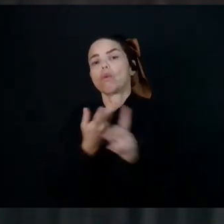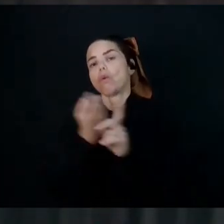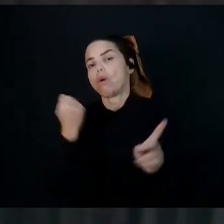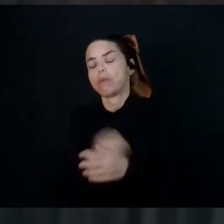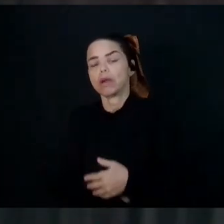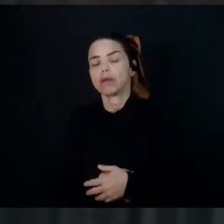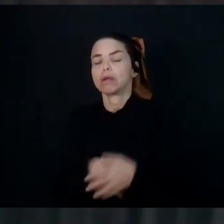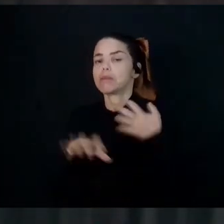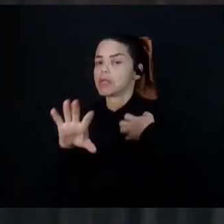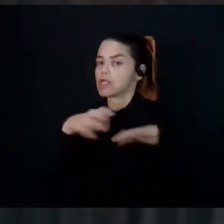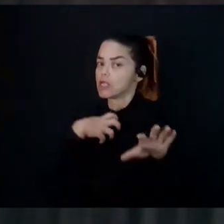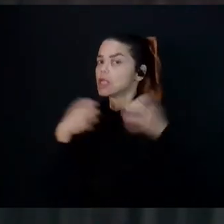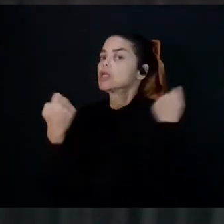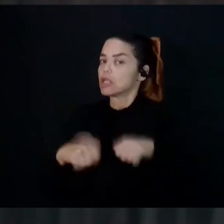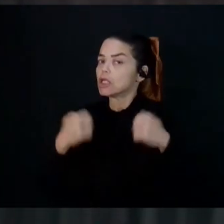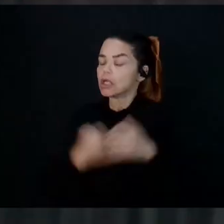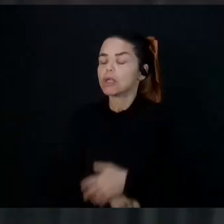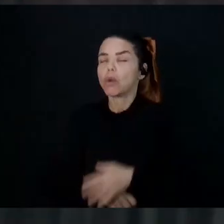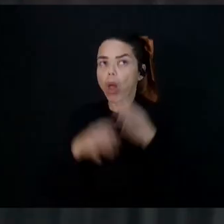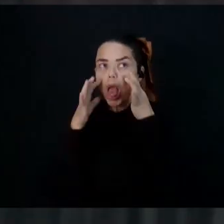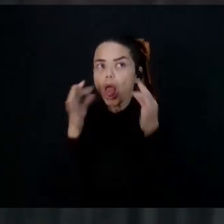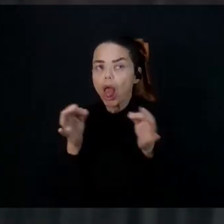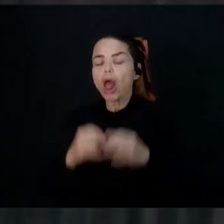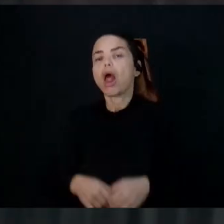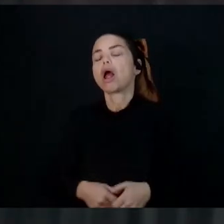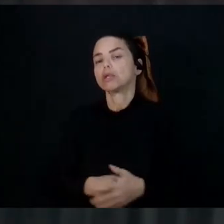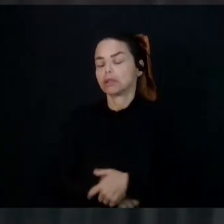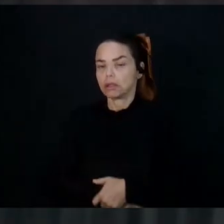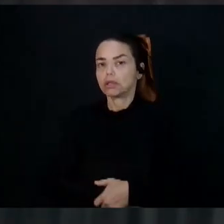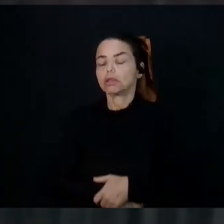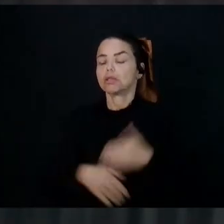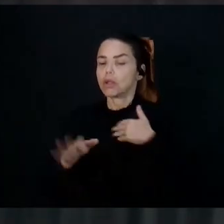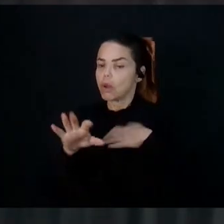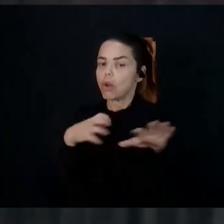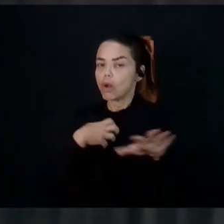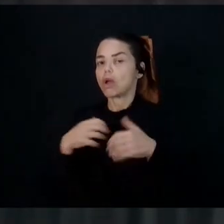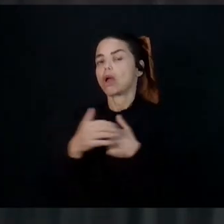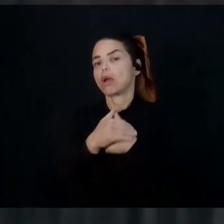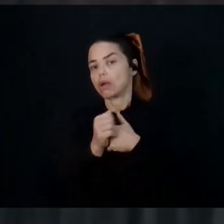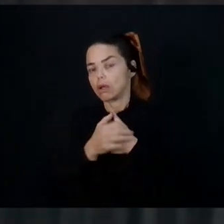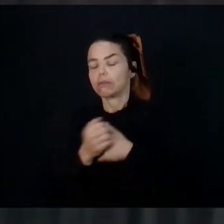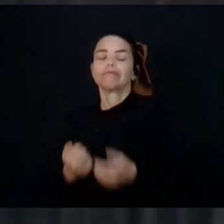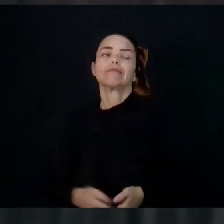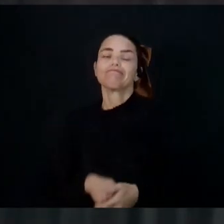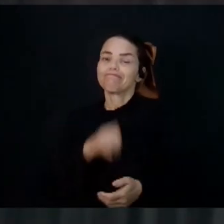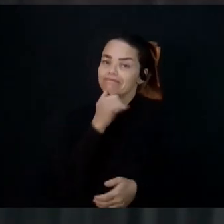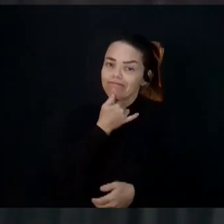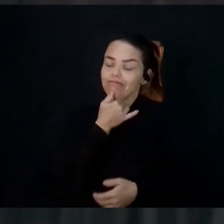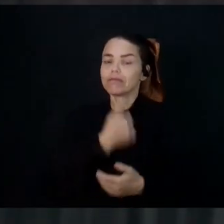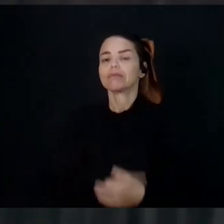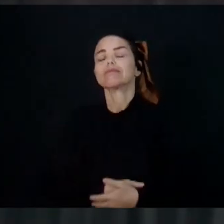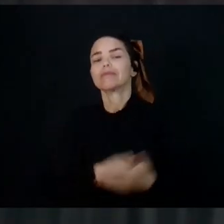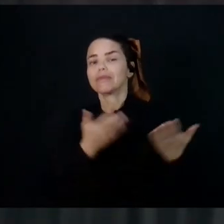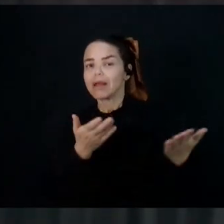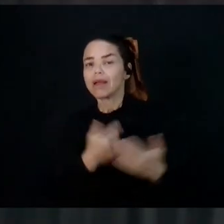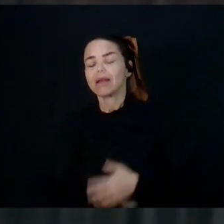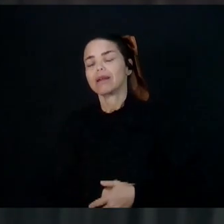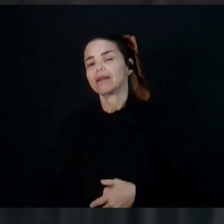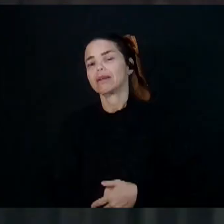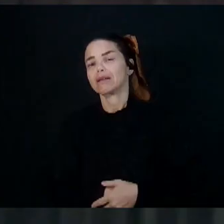empatia, enxergar e acolher, infelizmente já caiu na rede, virou meme, mas ter esse olhar